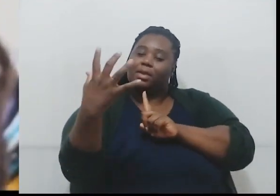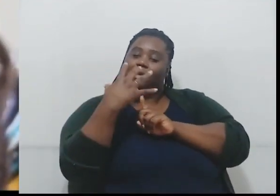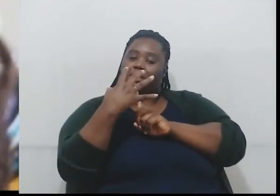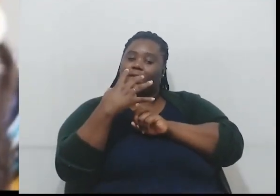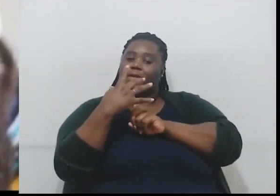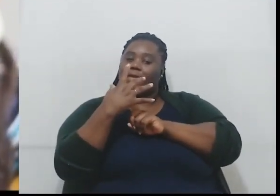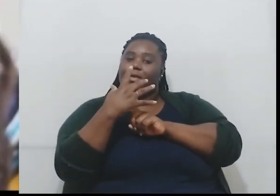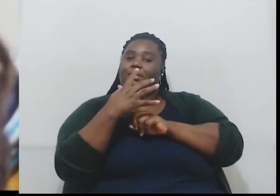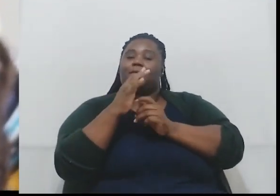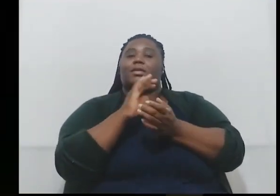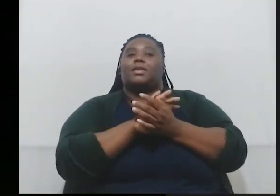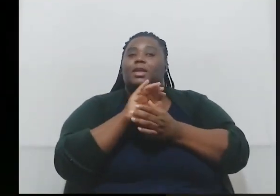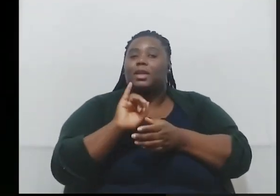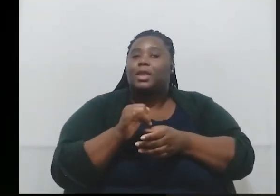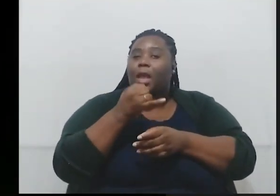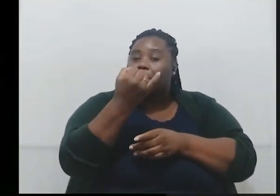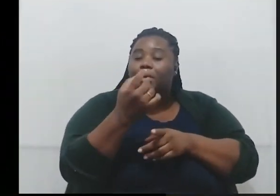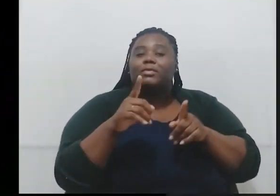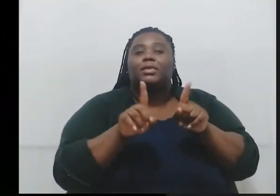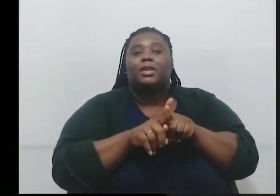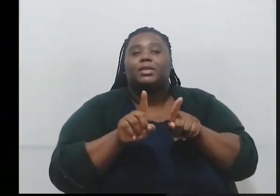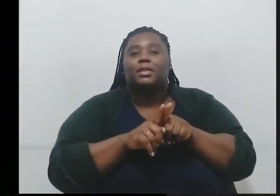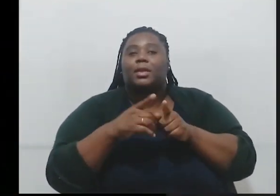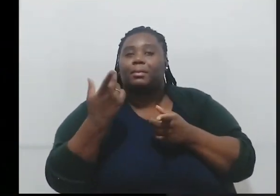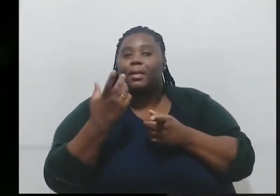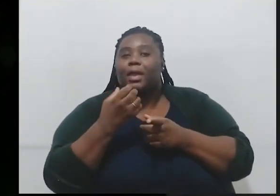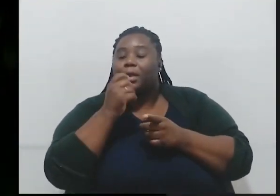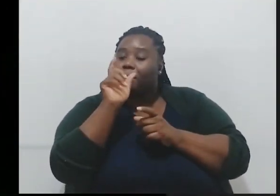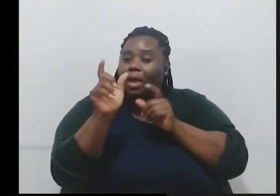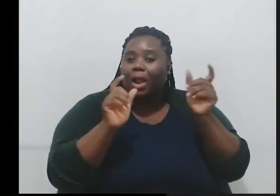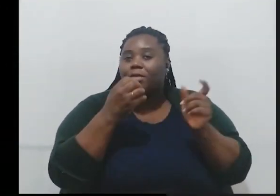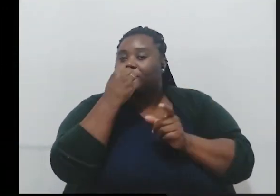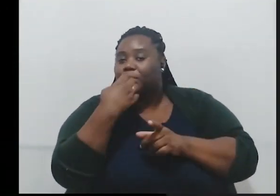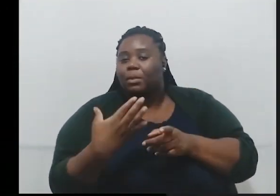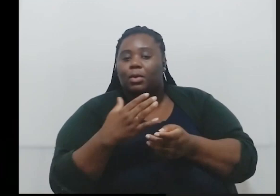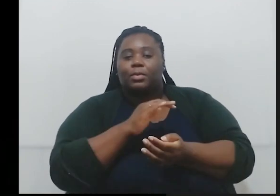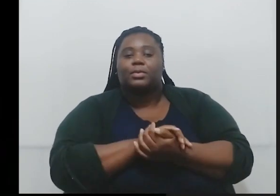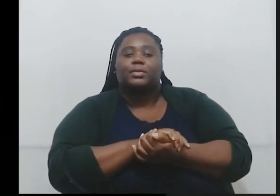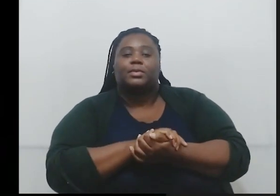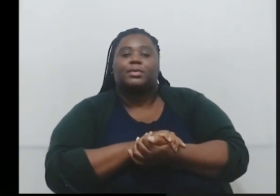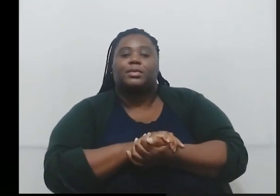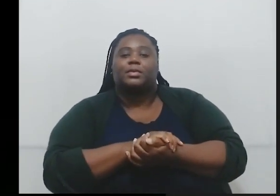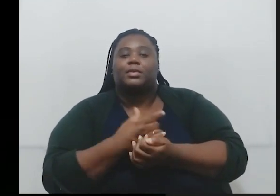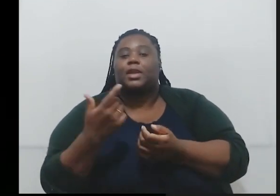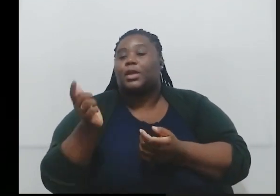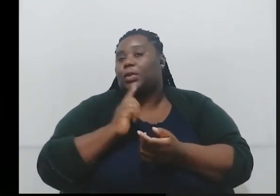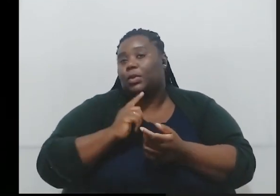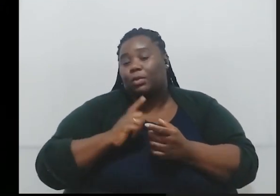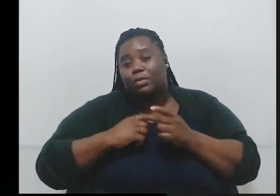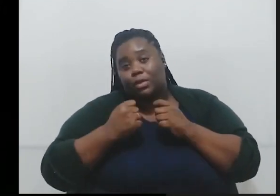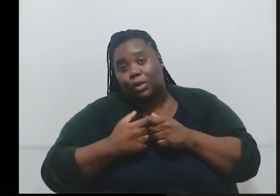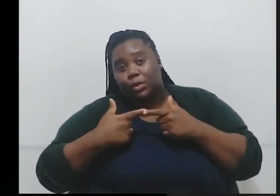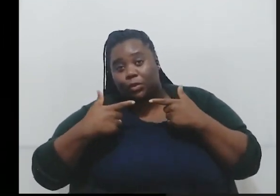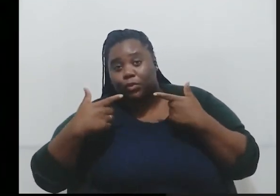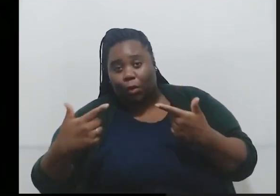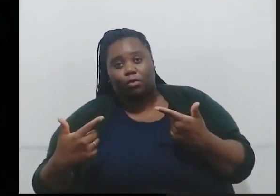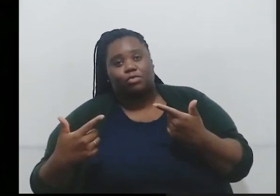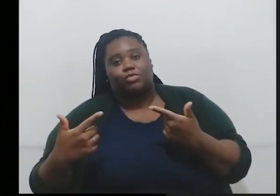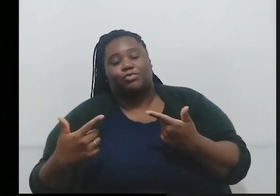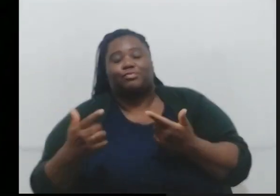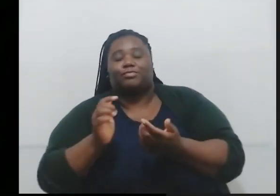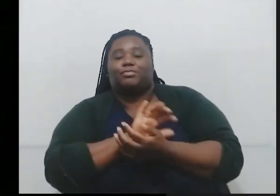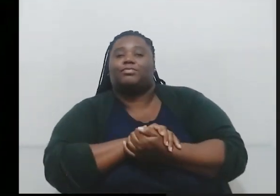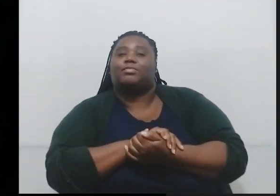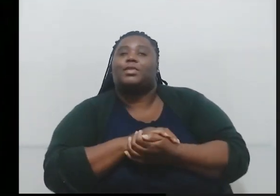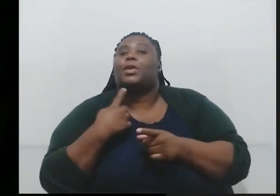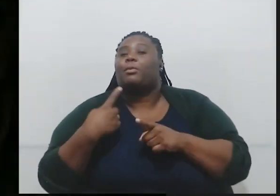momentos afirmativos. Eu tenho muita sorte, privilégio, enfim, porque de fato eu trabalho muito com mulheres. A maior